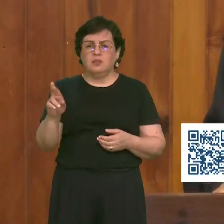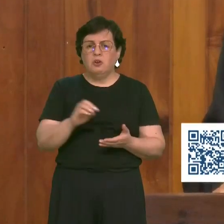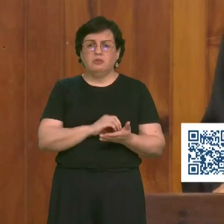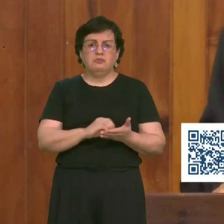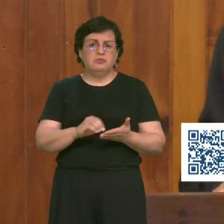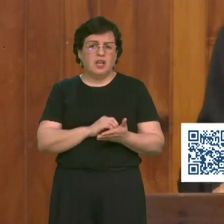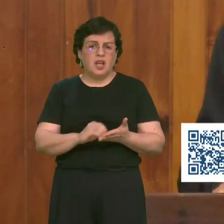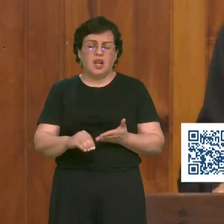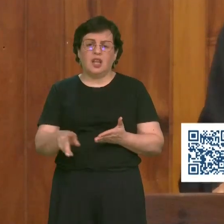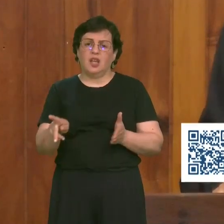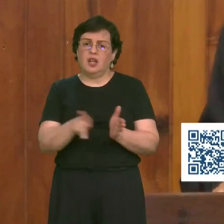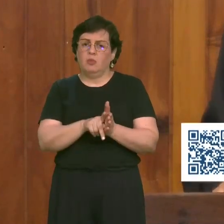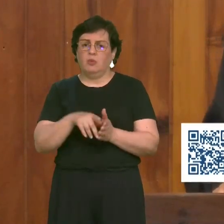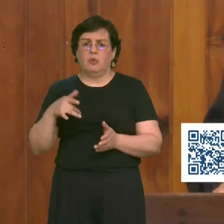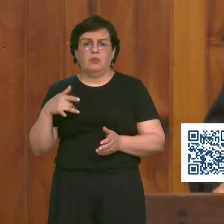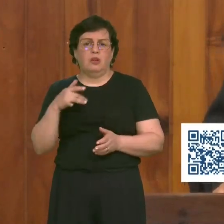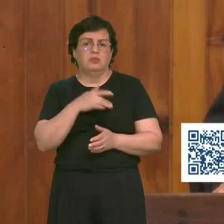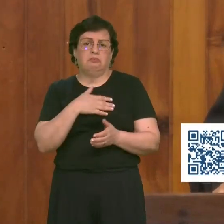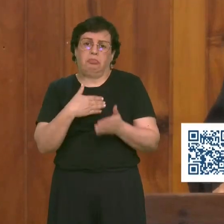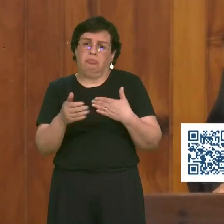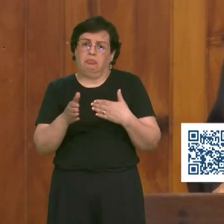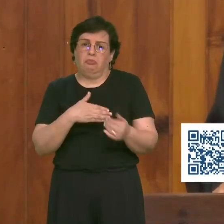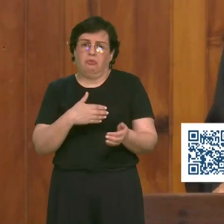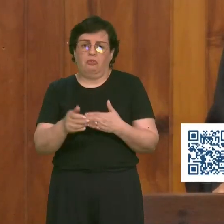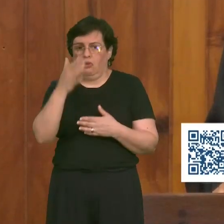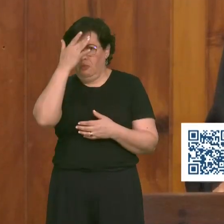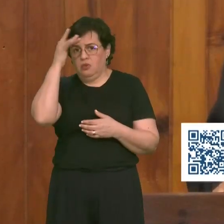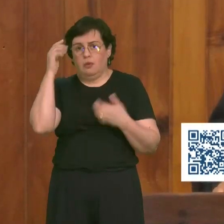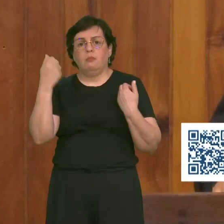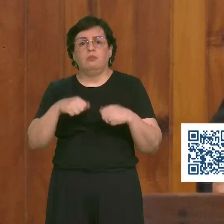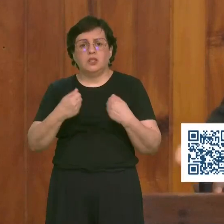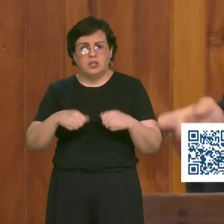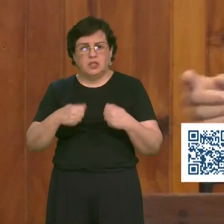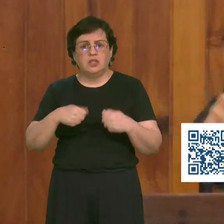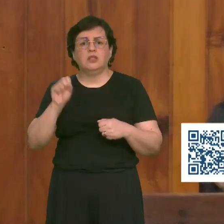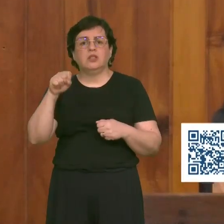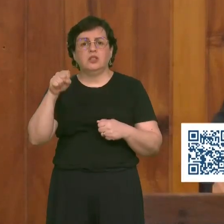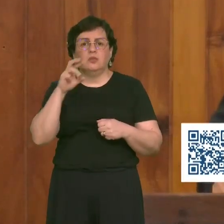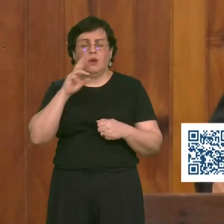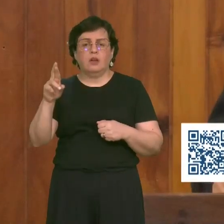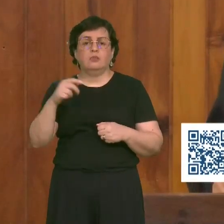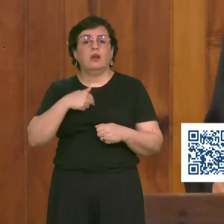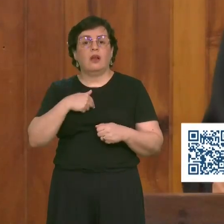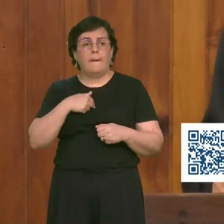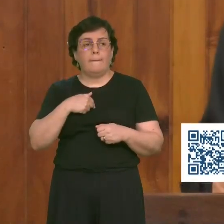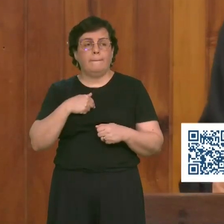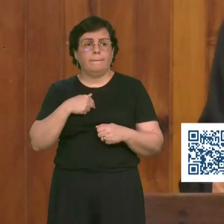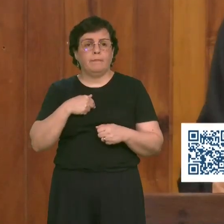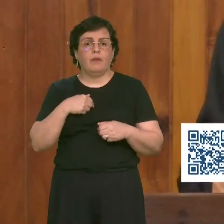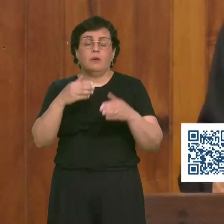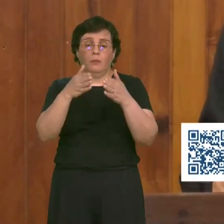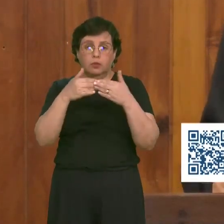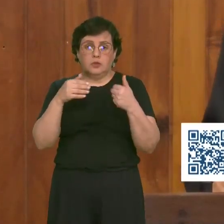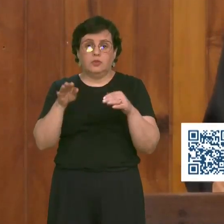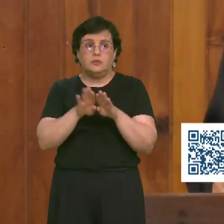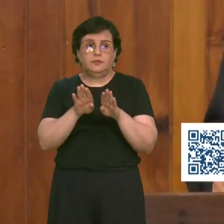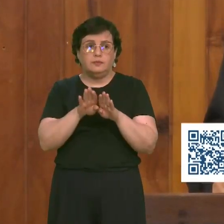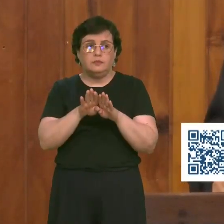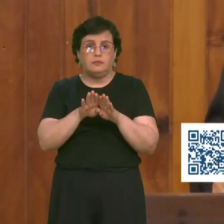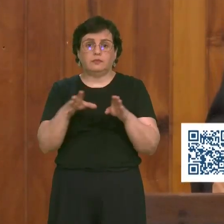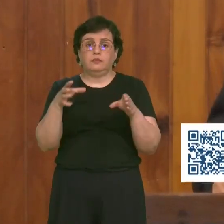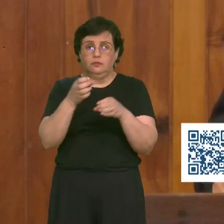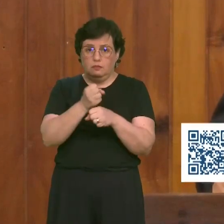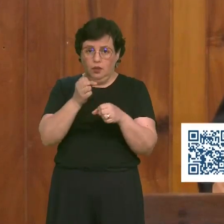de quem quer que seja então precisa assim de uma resposta eu vou senhor presidente solicitar um